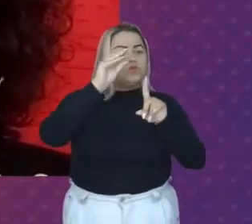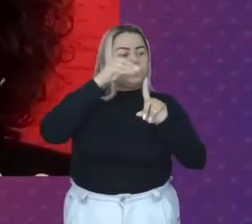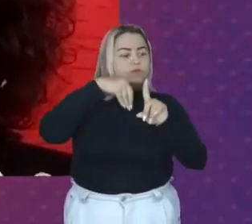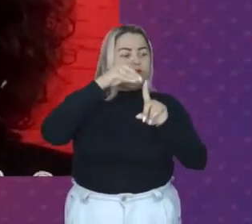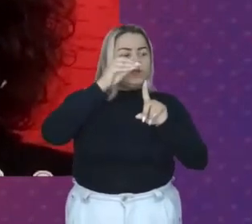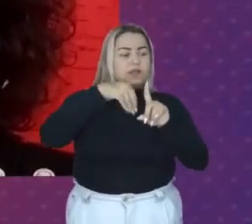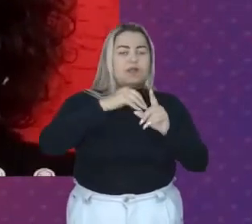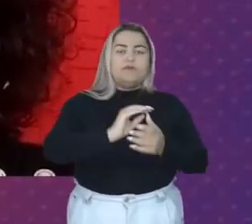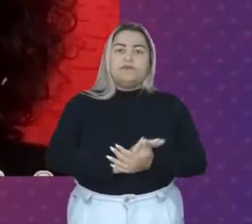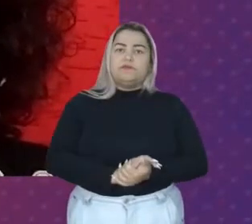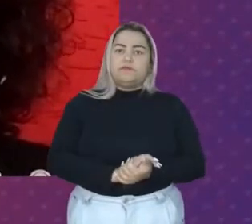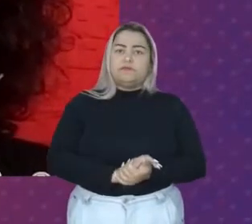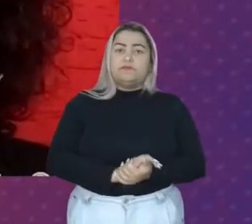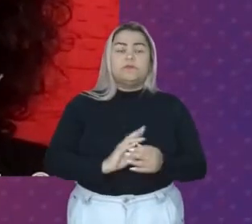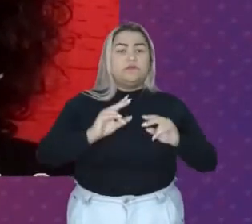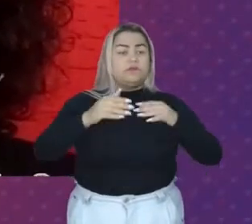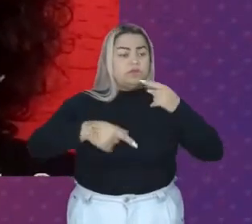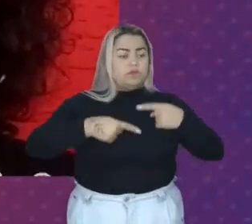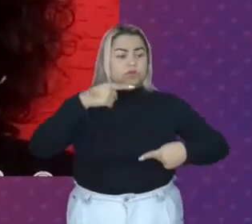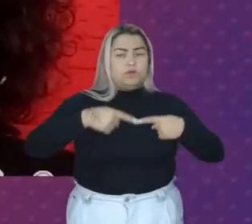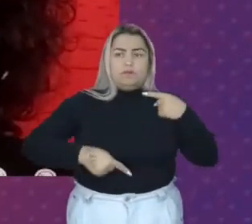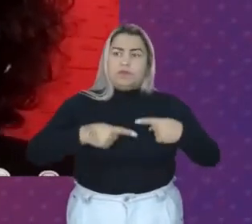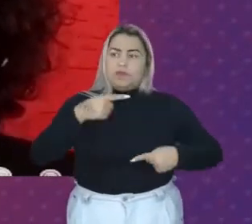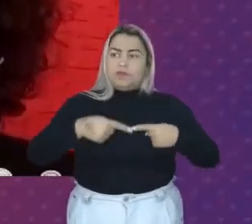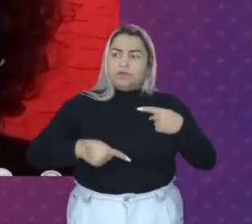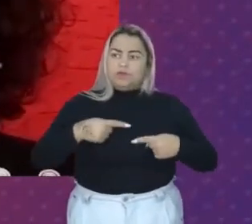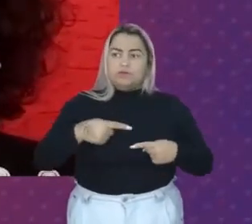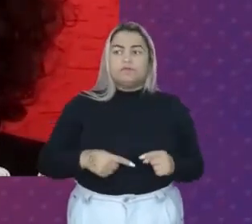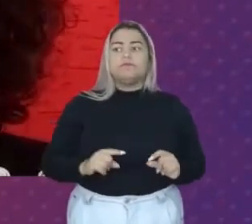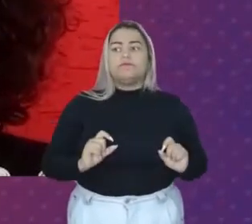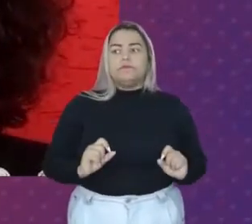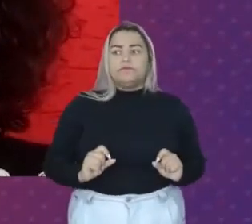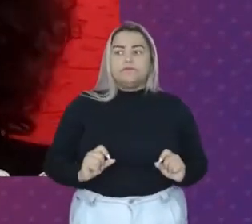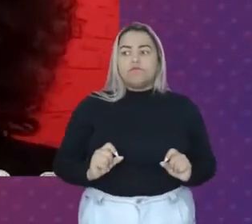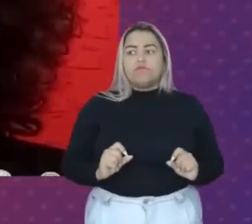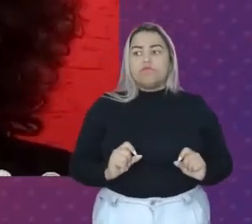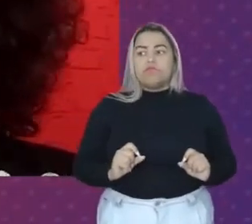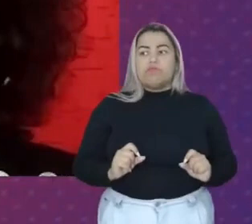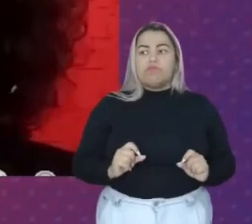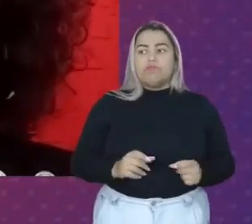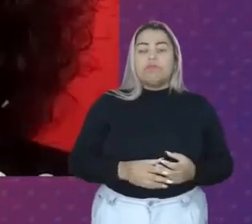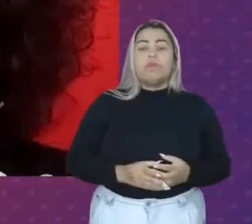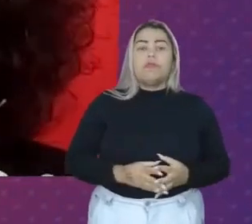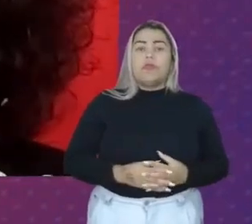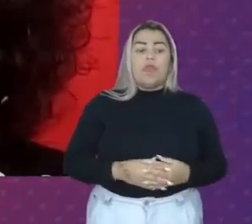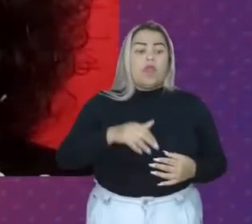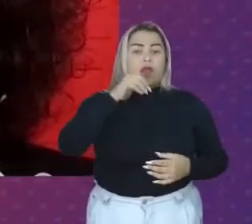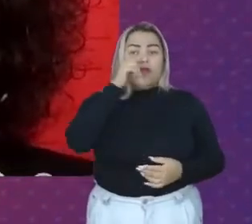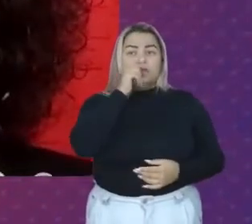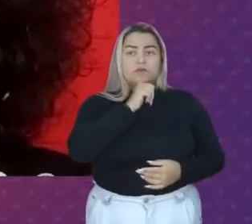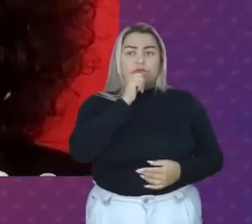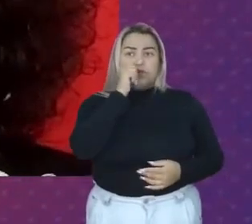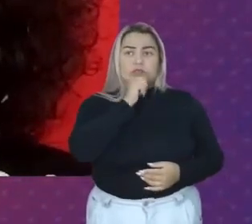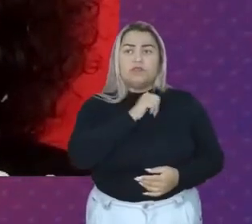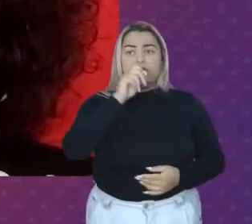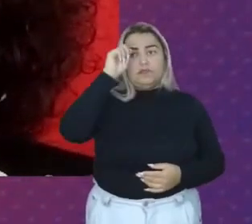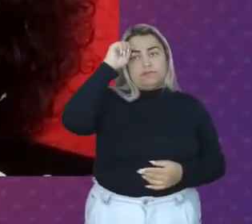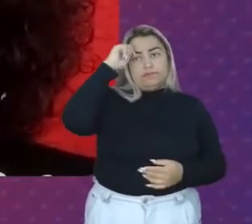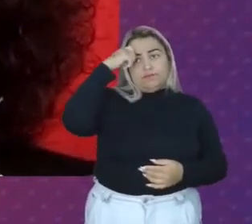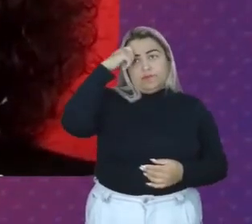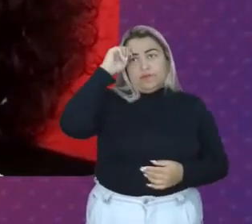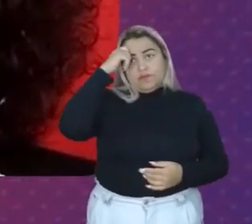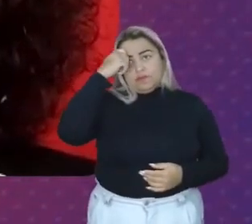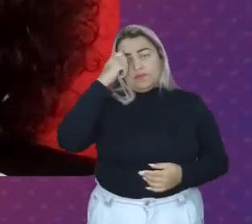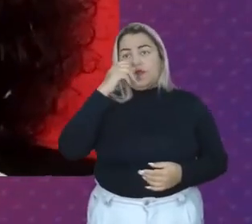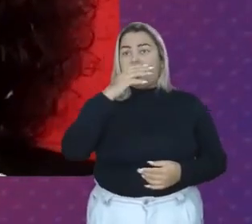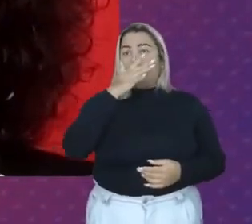vulneráveis nesse debate? Então, a gente colocou as mulheres negras,